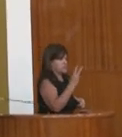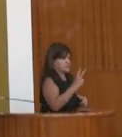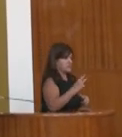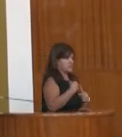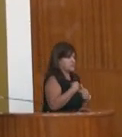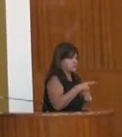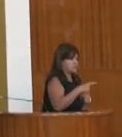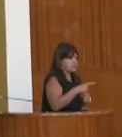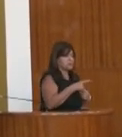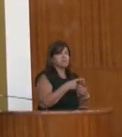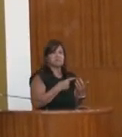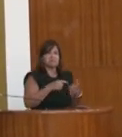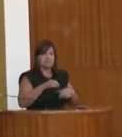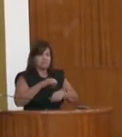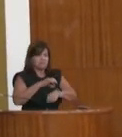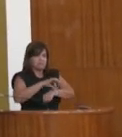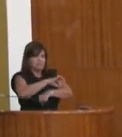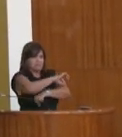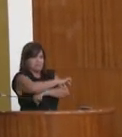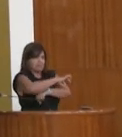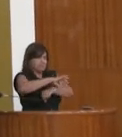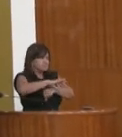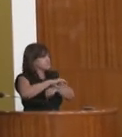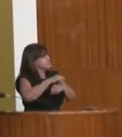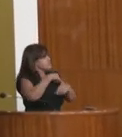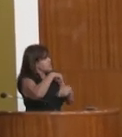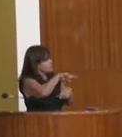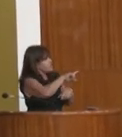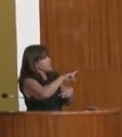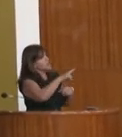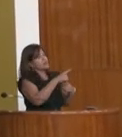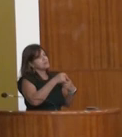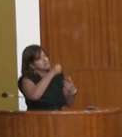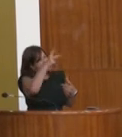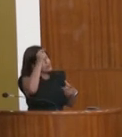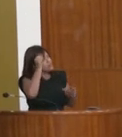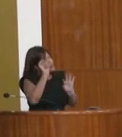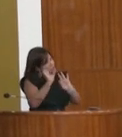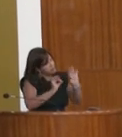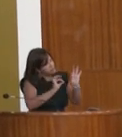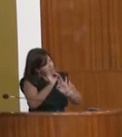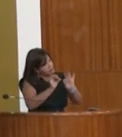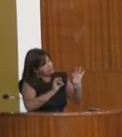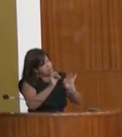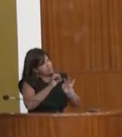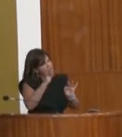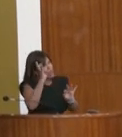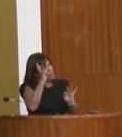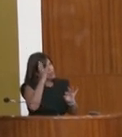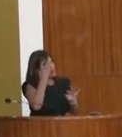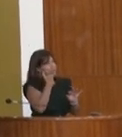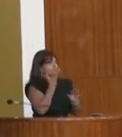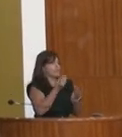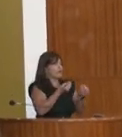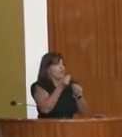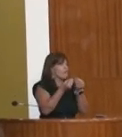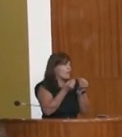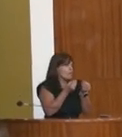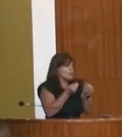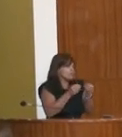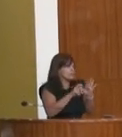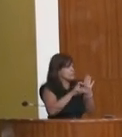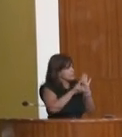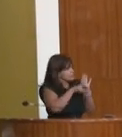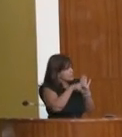levei a arquiteta da própria prefeitura para tentar fazer o quê? Tentar resolver esse problema de que